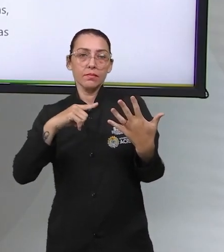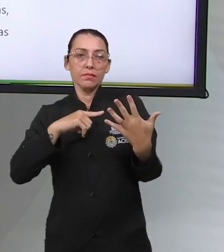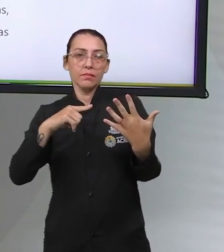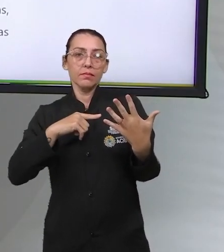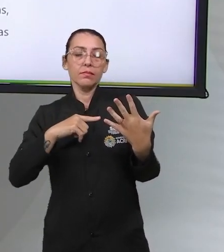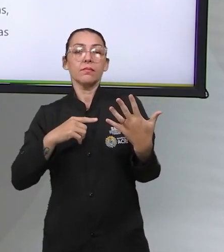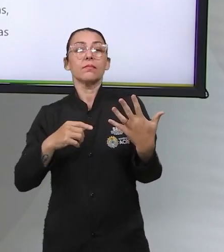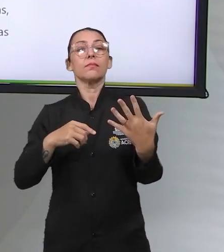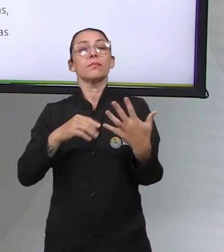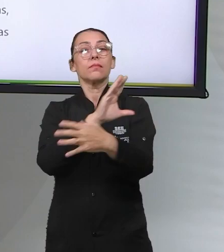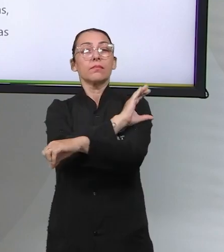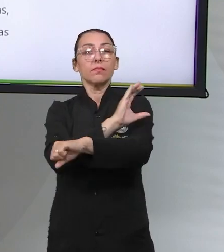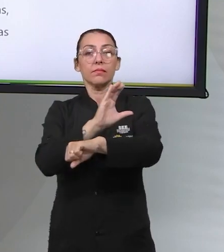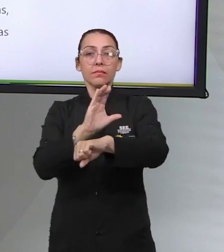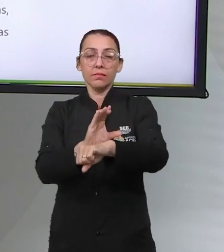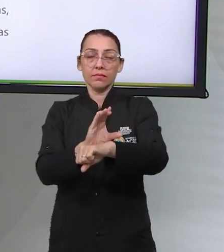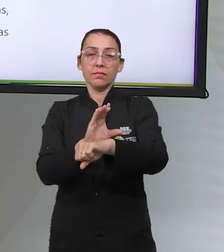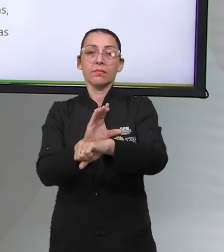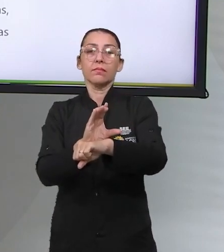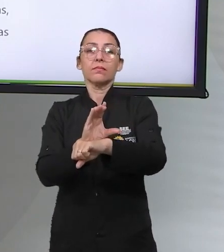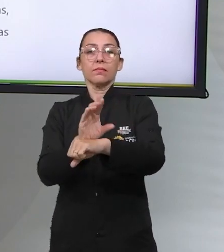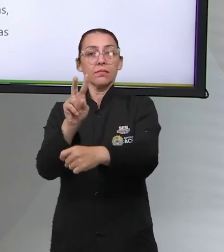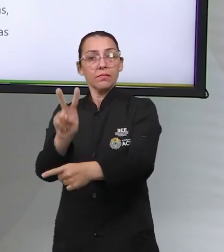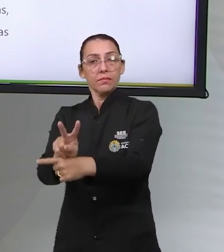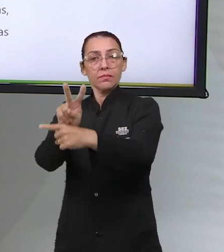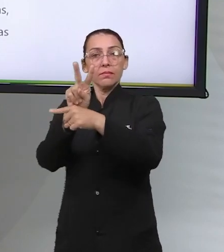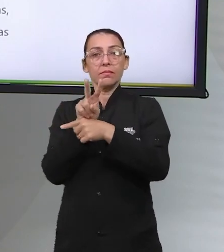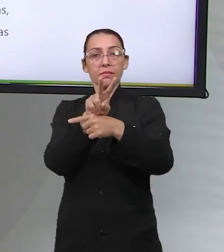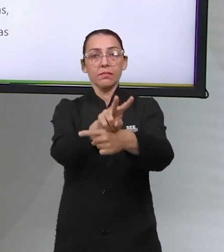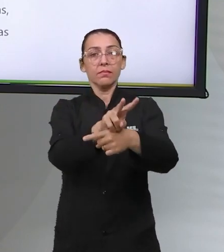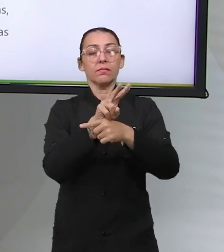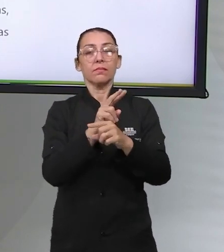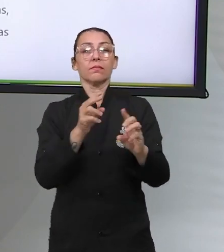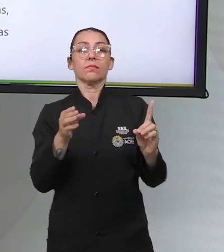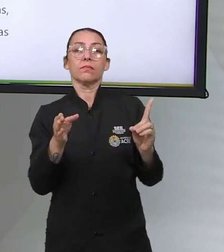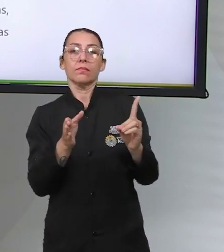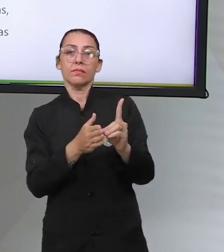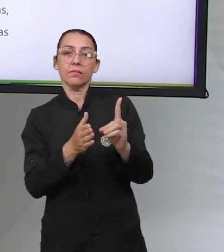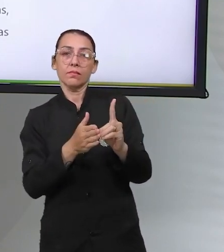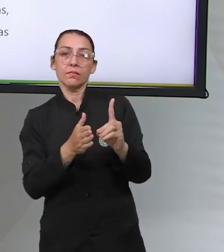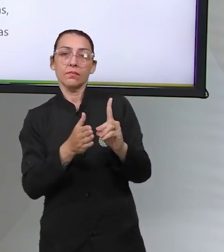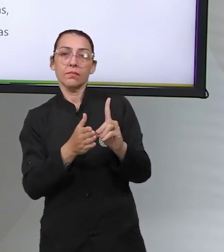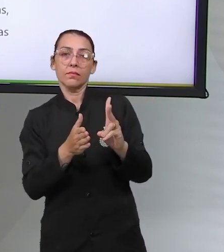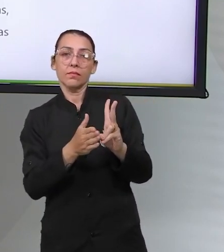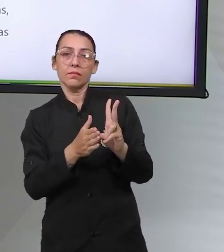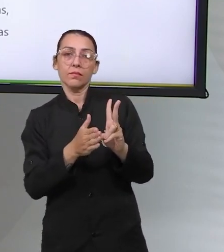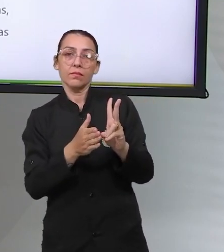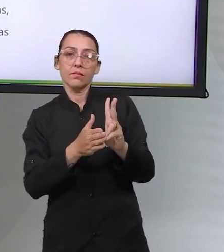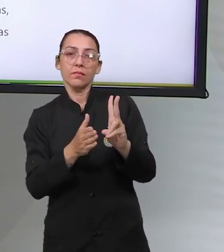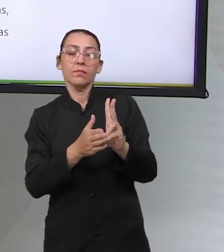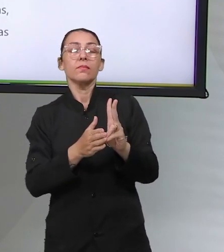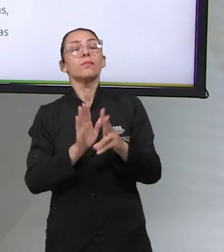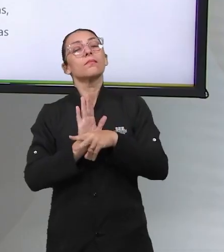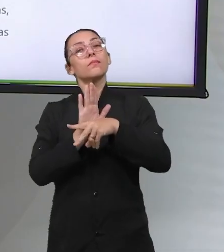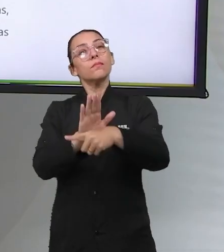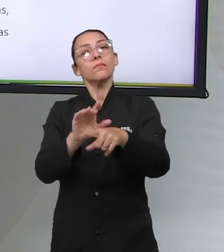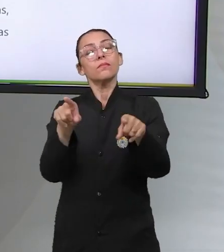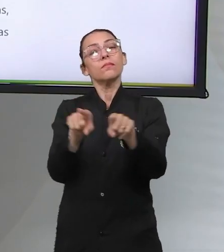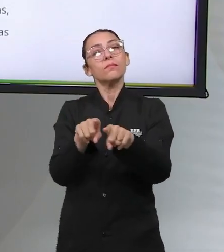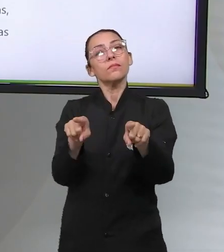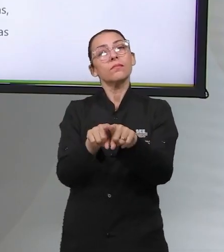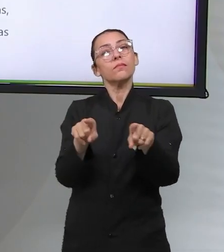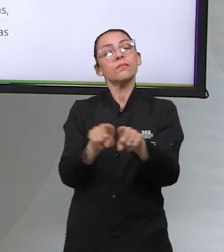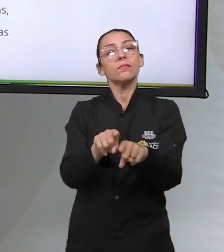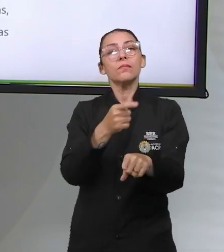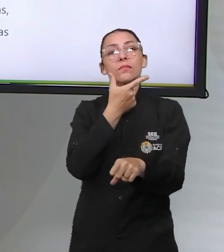nossa cultura advêm das contribuições dos indígenas, advêm das contribuições que